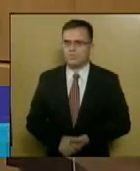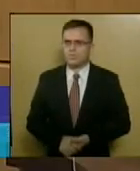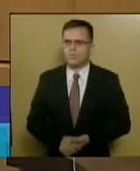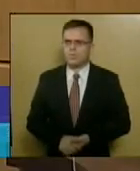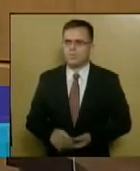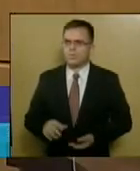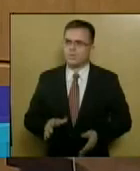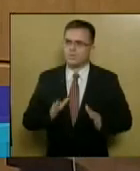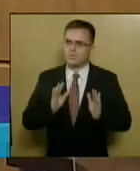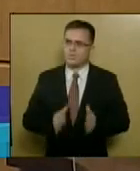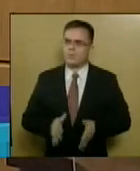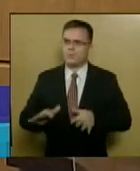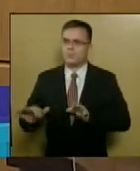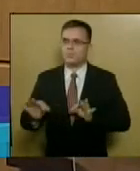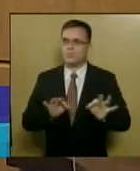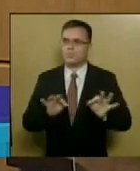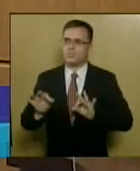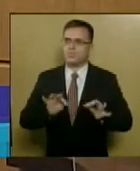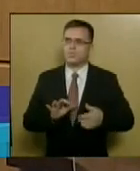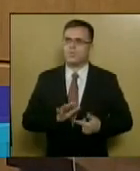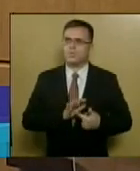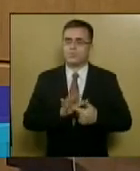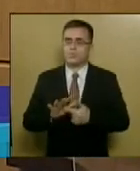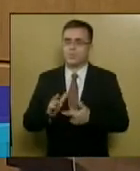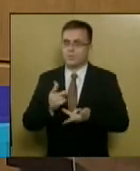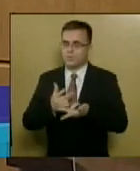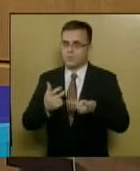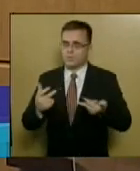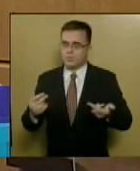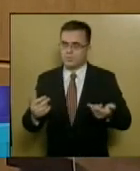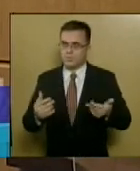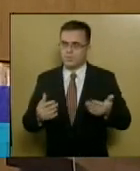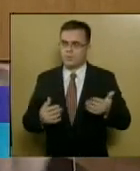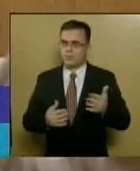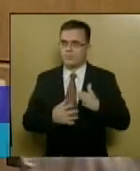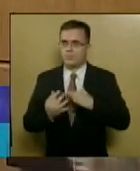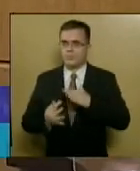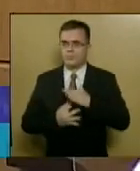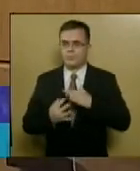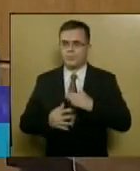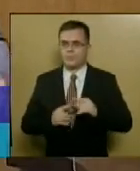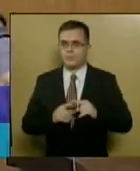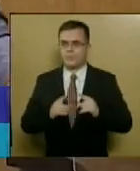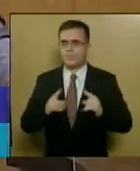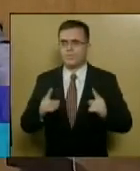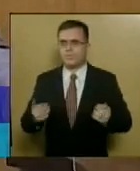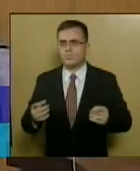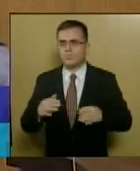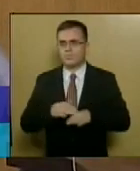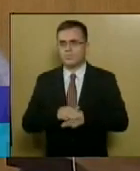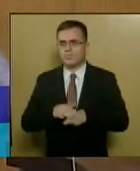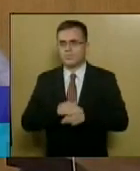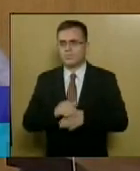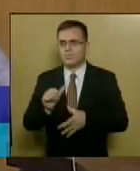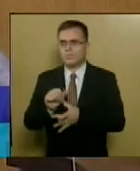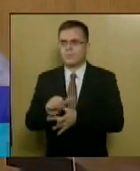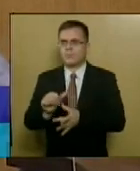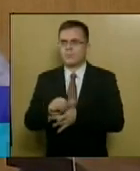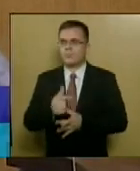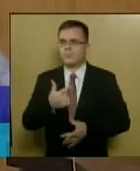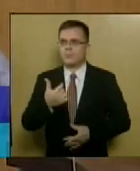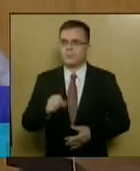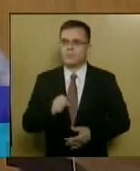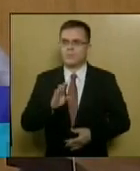Nós tínhamos preparado alguma coisa bem formal, porém, conversando com o assessor do comandante